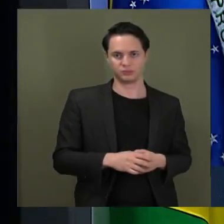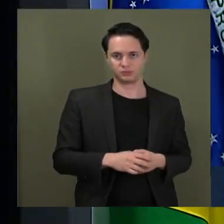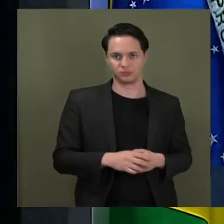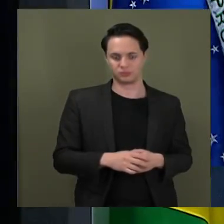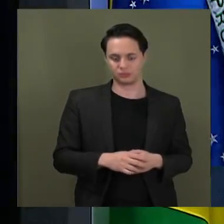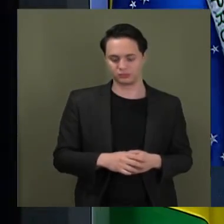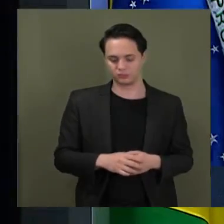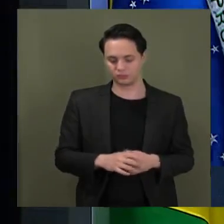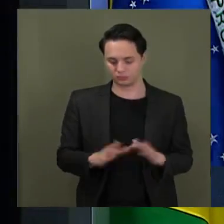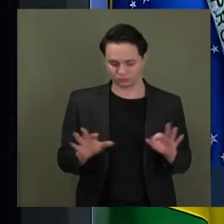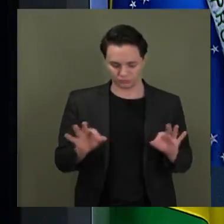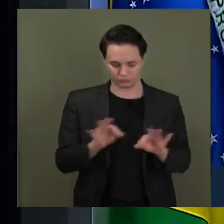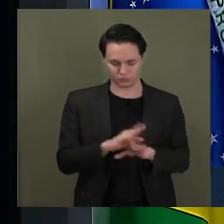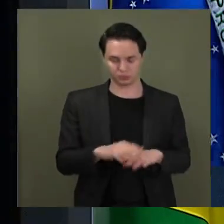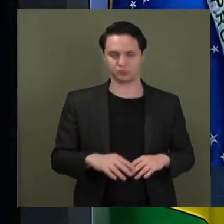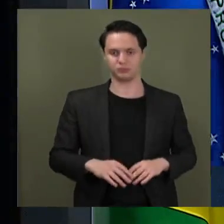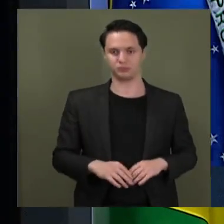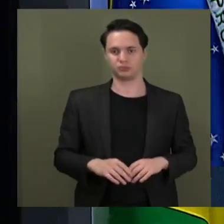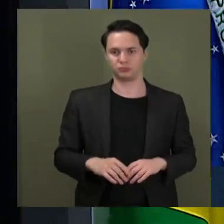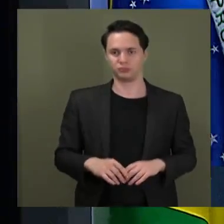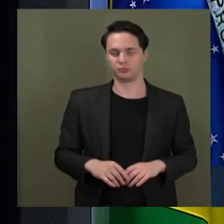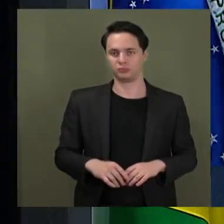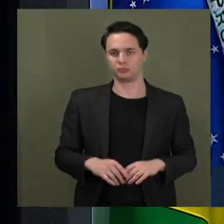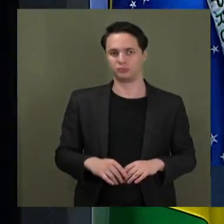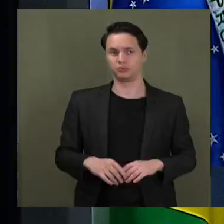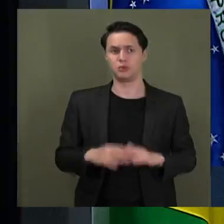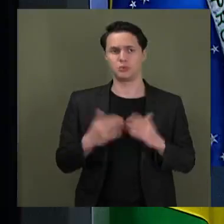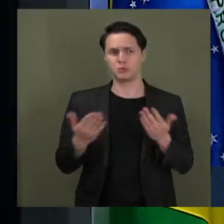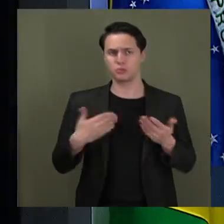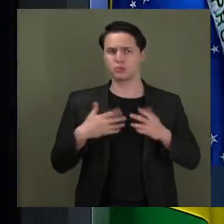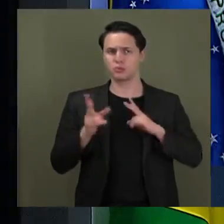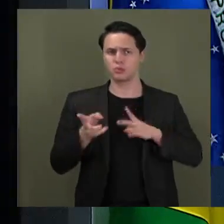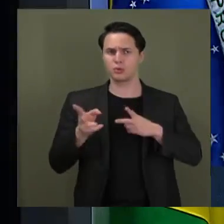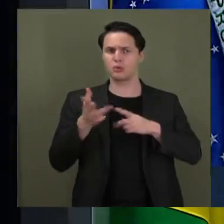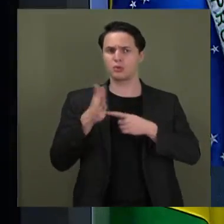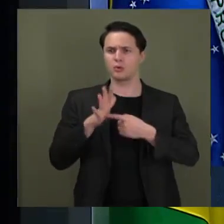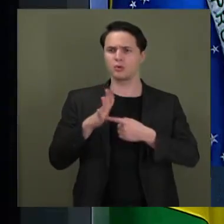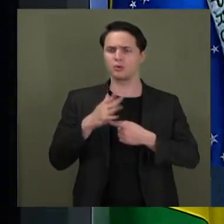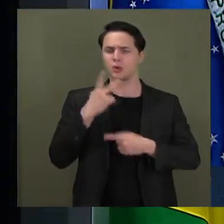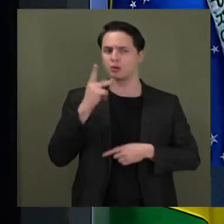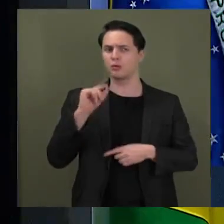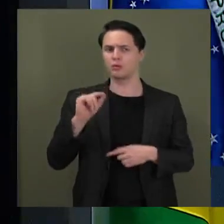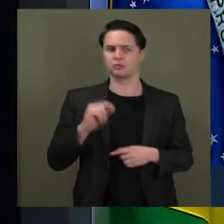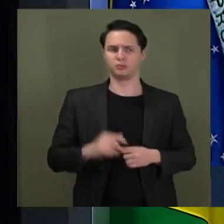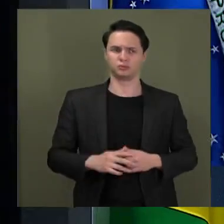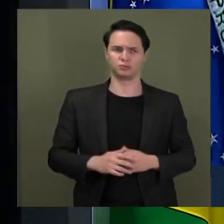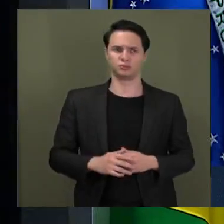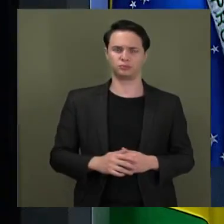Fecho aspas. E continuou dizendo,